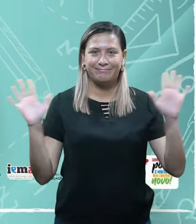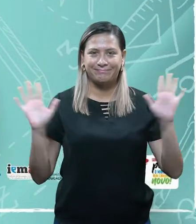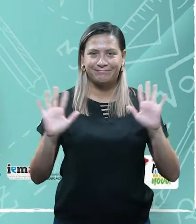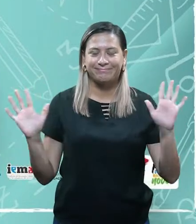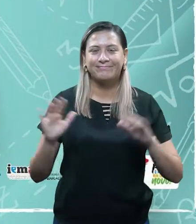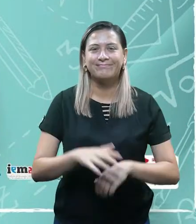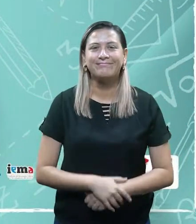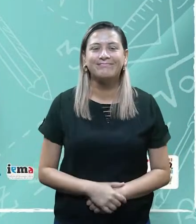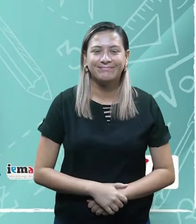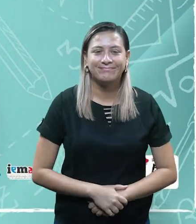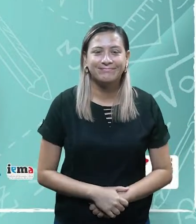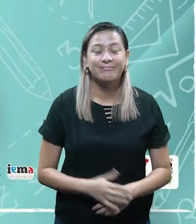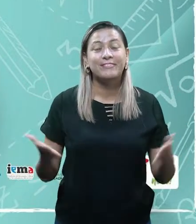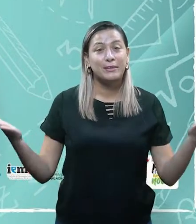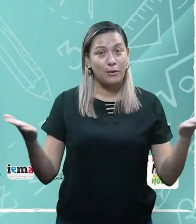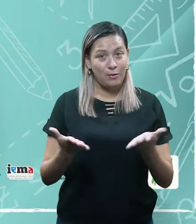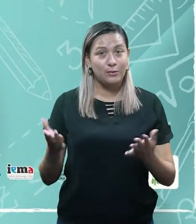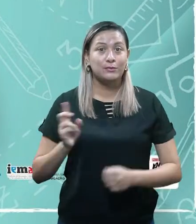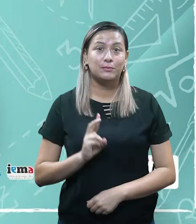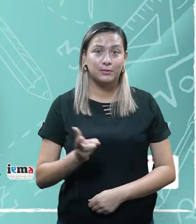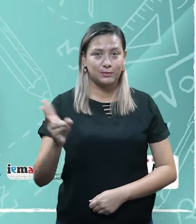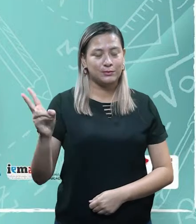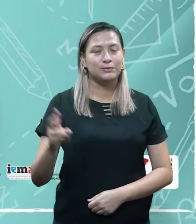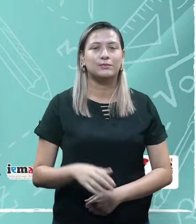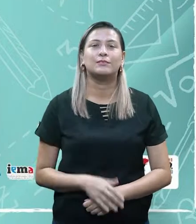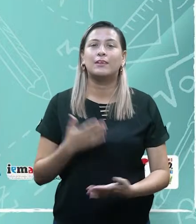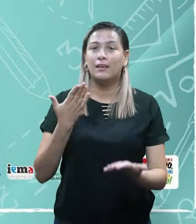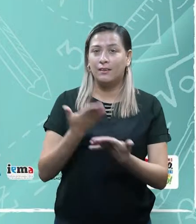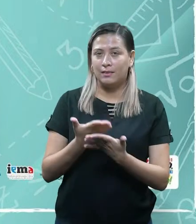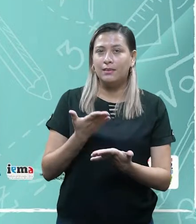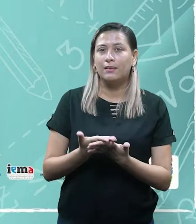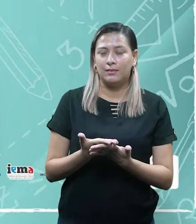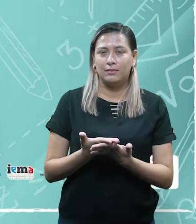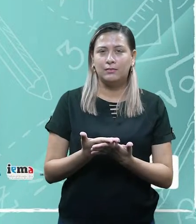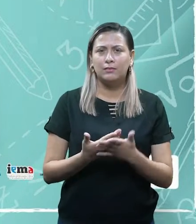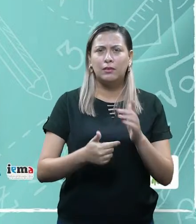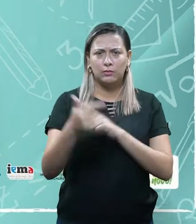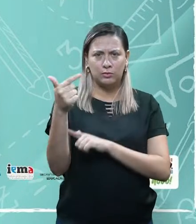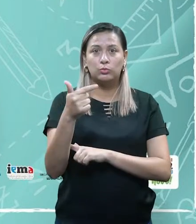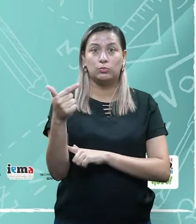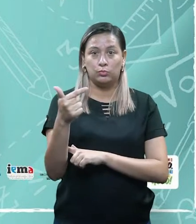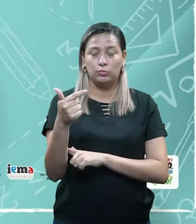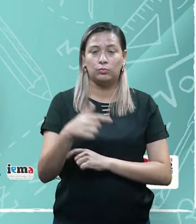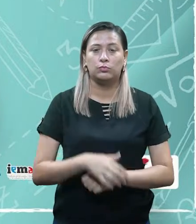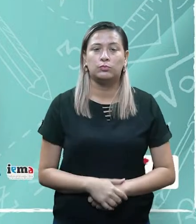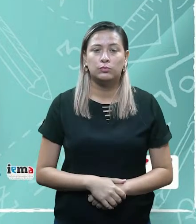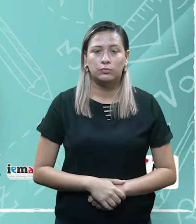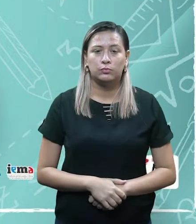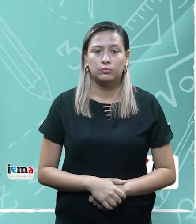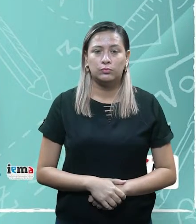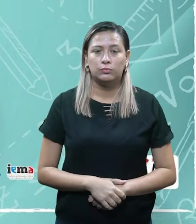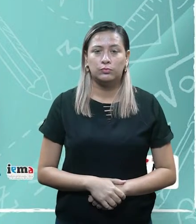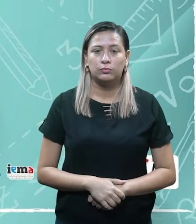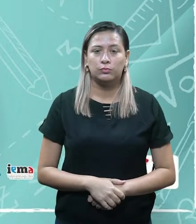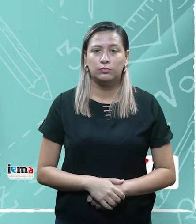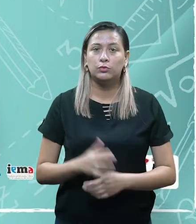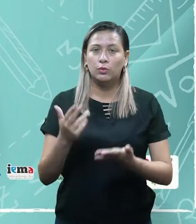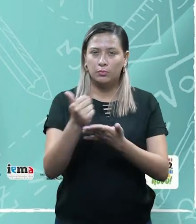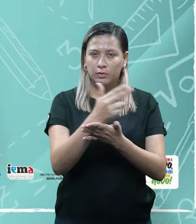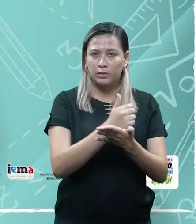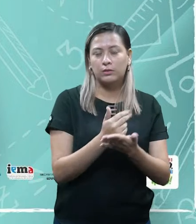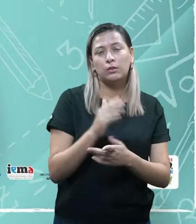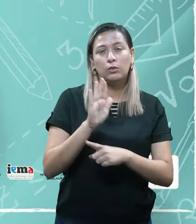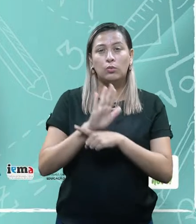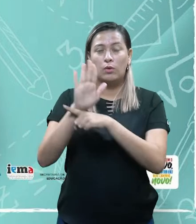Olá! Hoje, dando continuidade à nossa segunda aula, né, sobre desenho assistido pelo